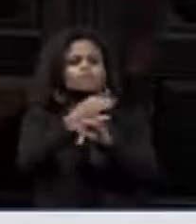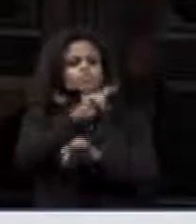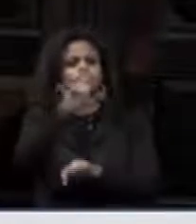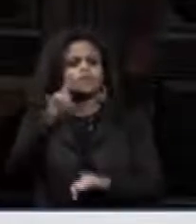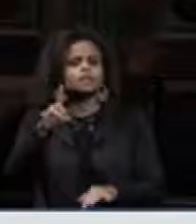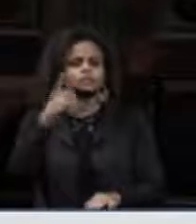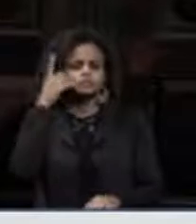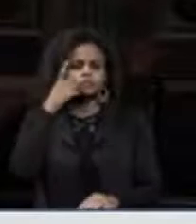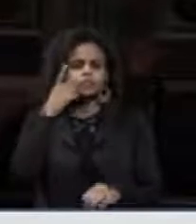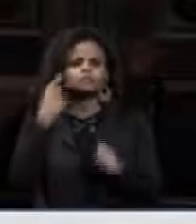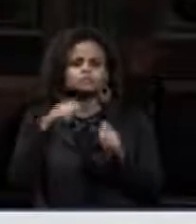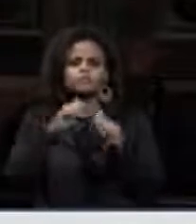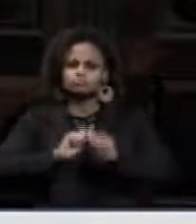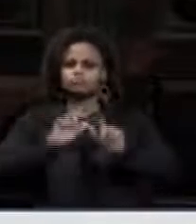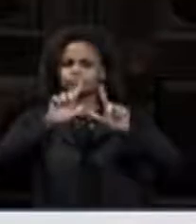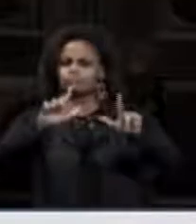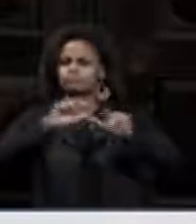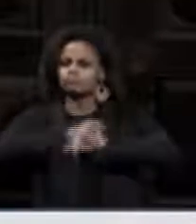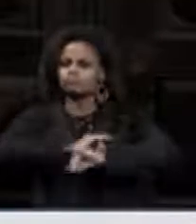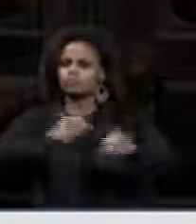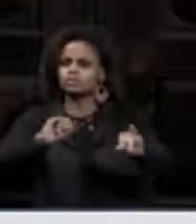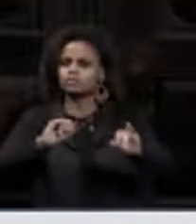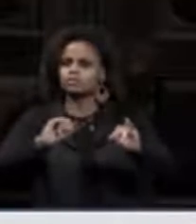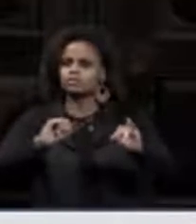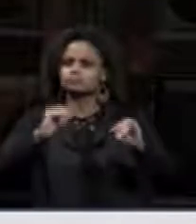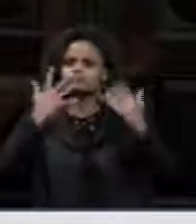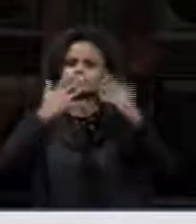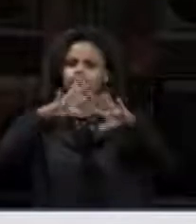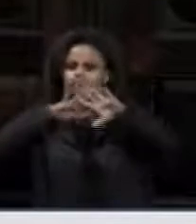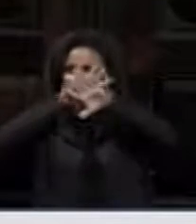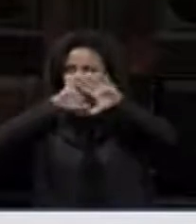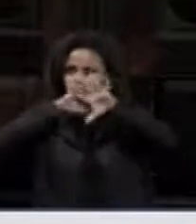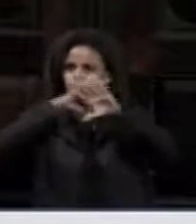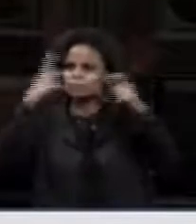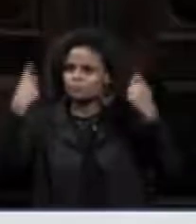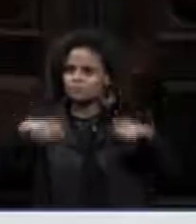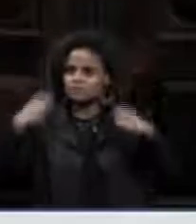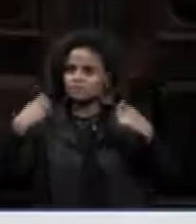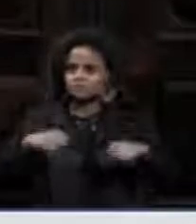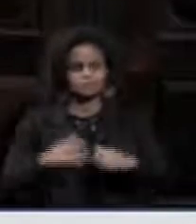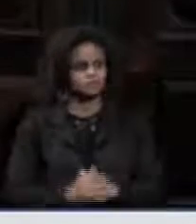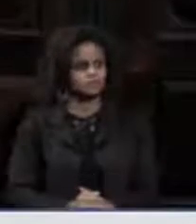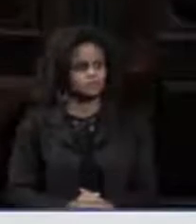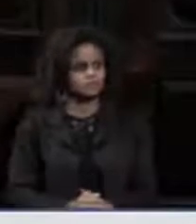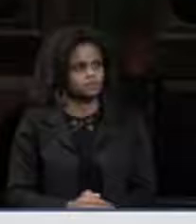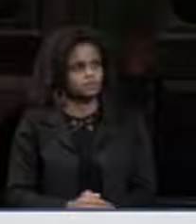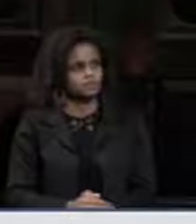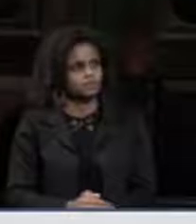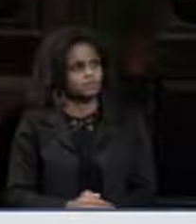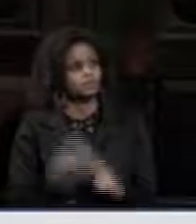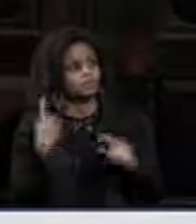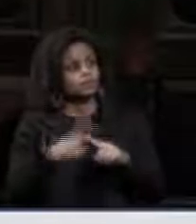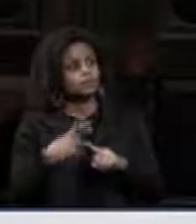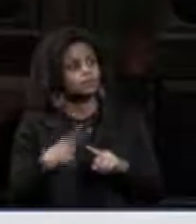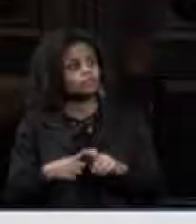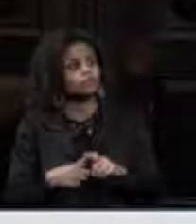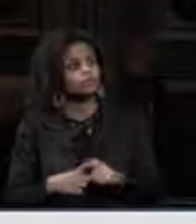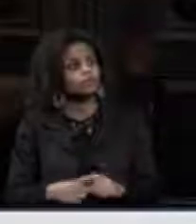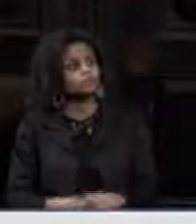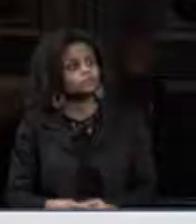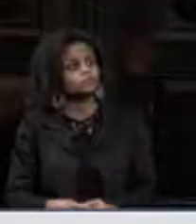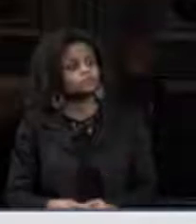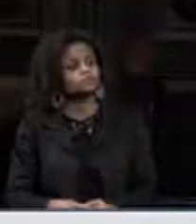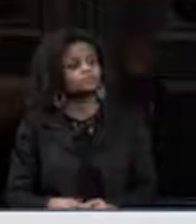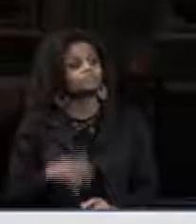dado publicidade, transparência, é o mínimo que esta casa pode se fazer, porque inclusive os